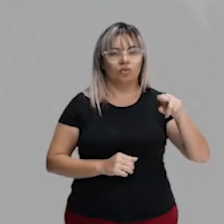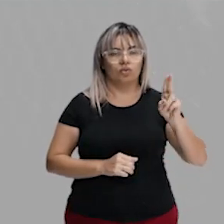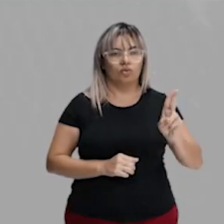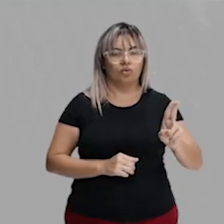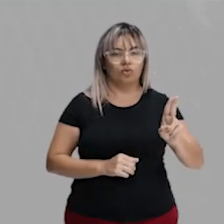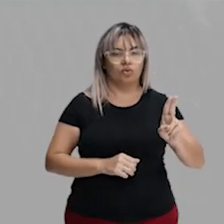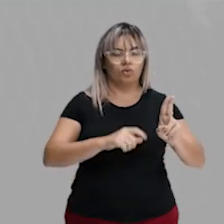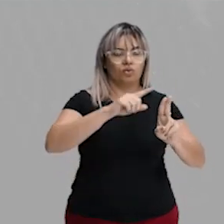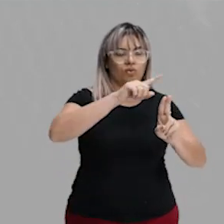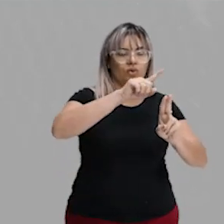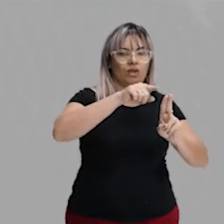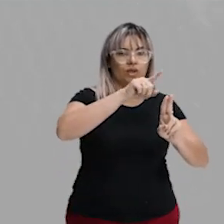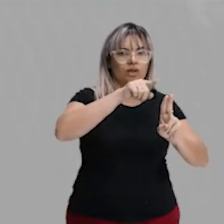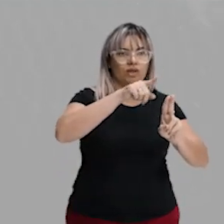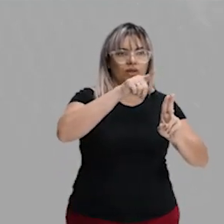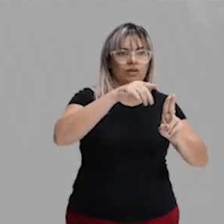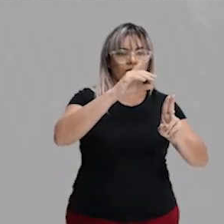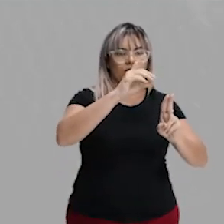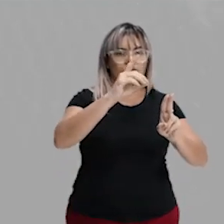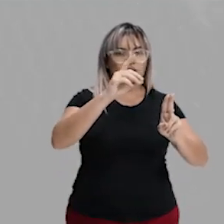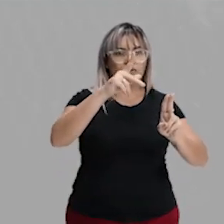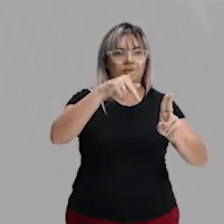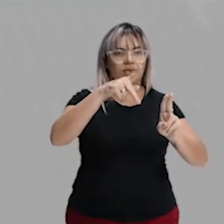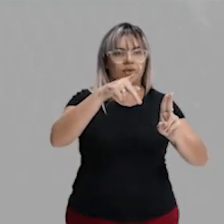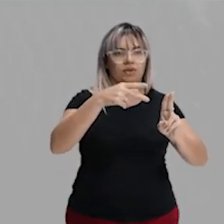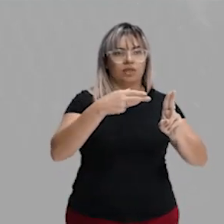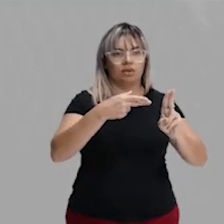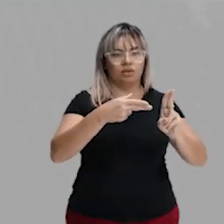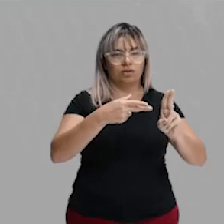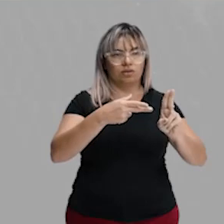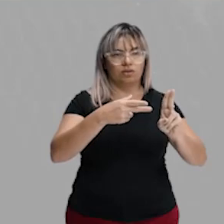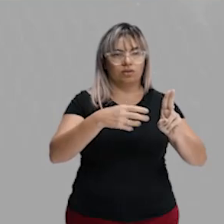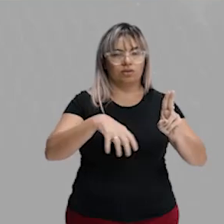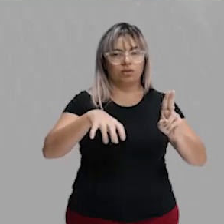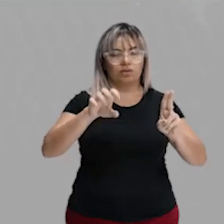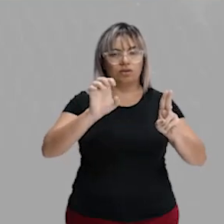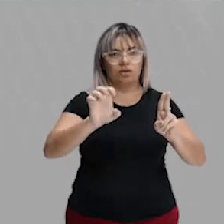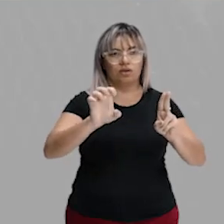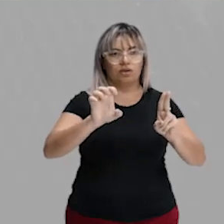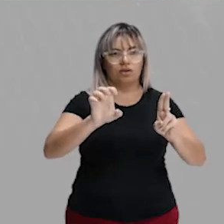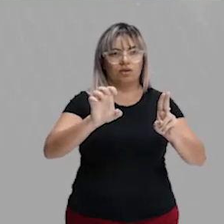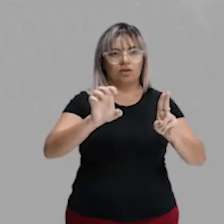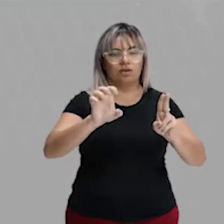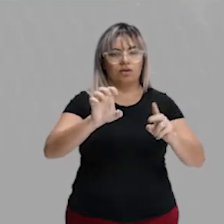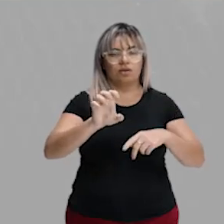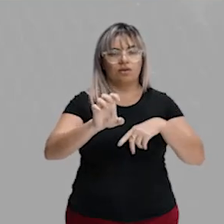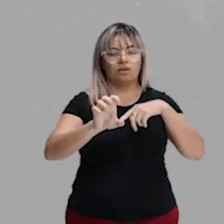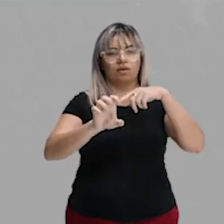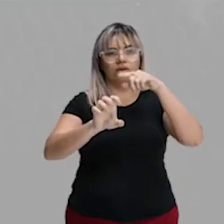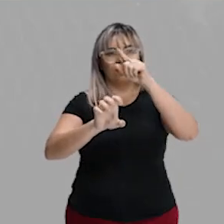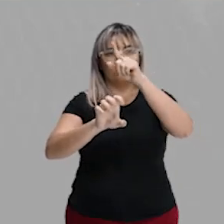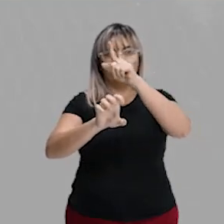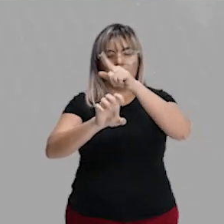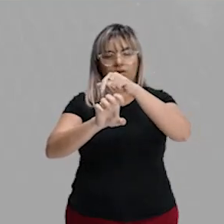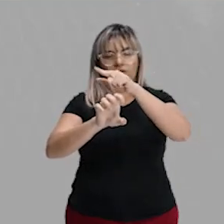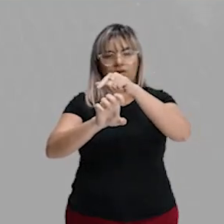A DDP vai ser igual, né, ao epsilon mais R vezes